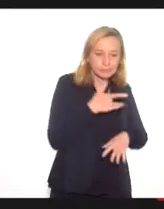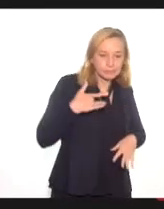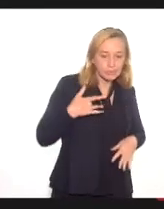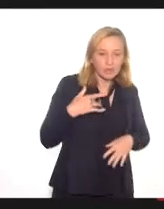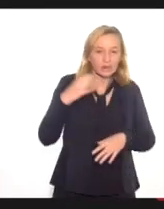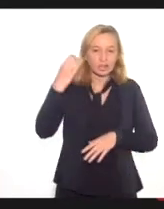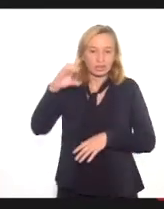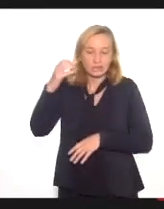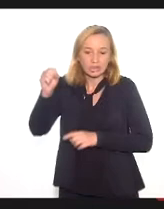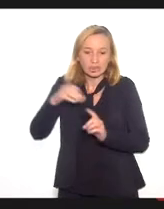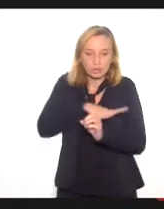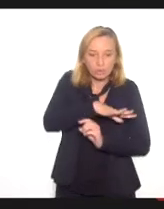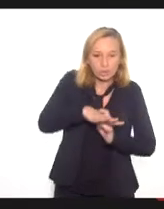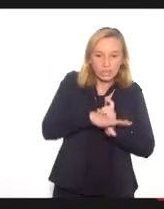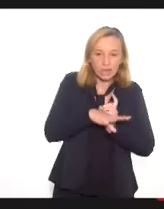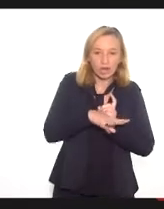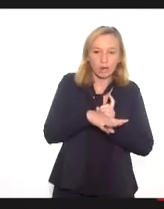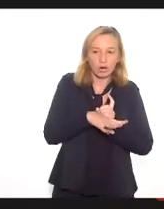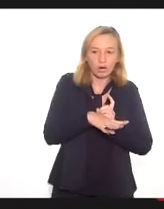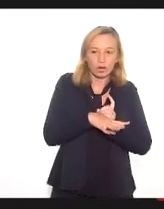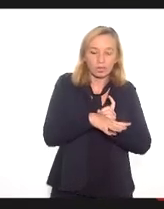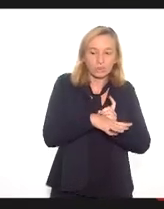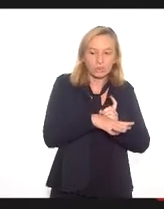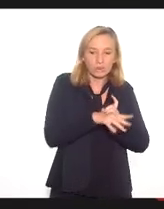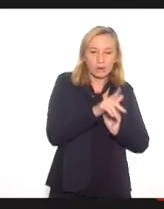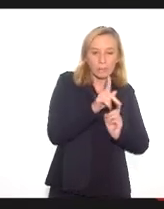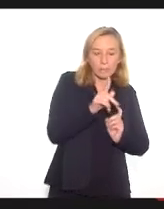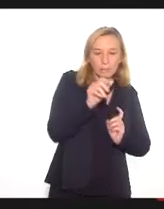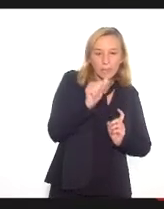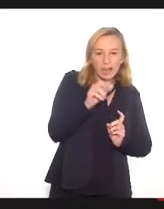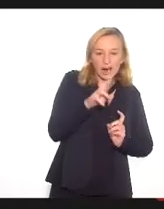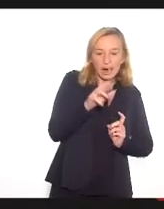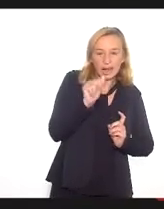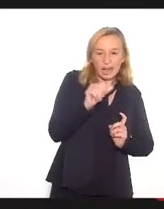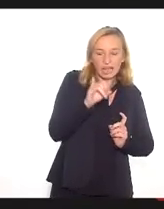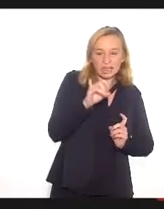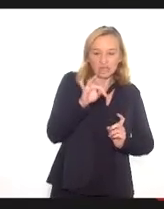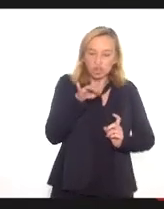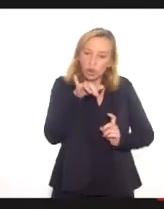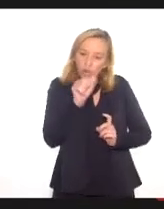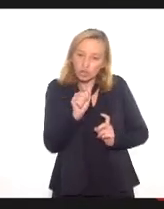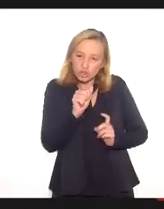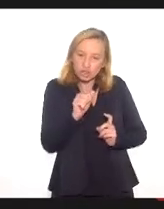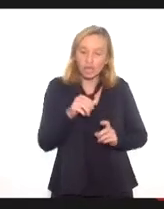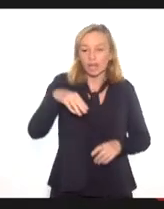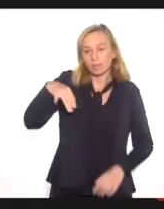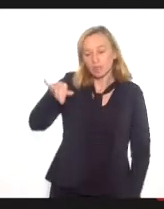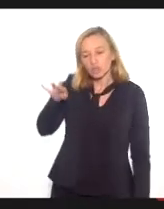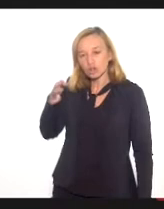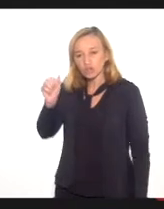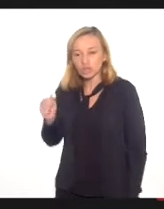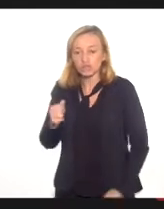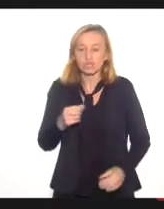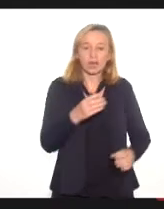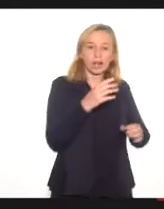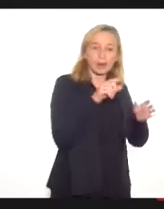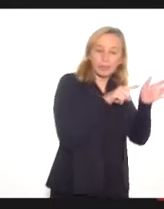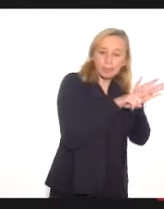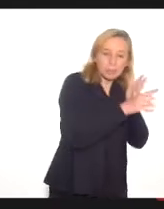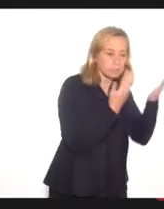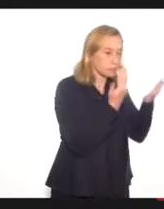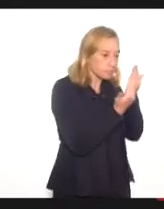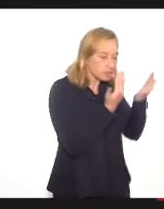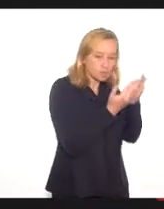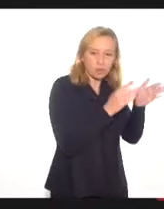ciências sociais, com parasitologia, e vai assim sucessivamente, a antropologia, a psicologia, ou seja, nós